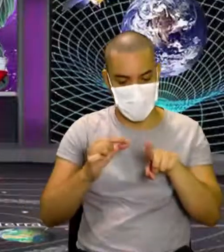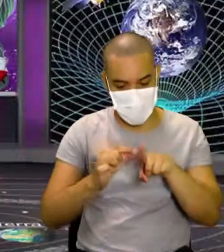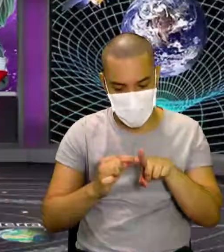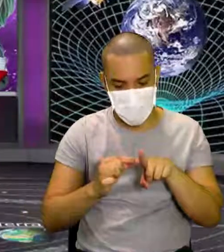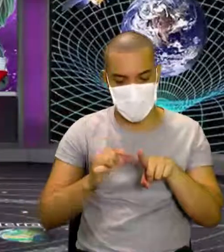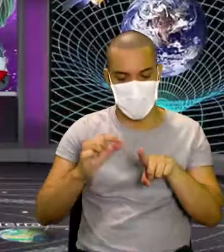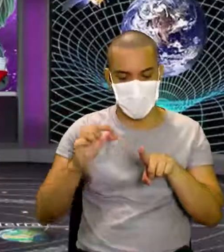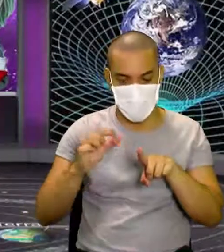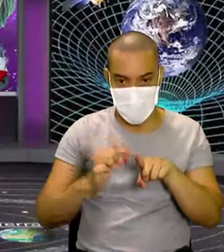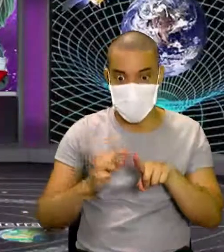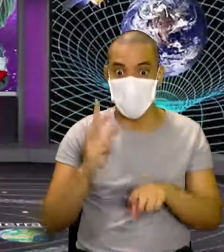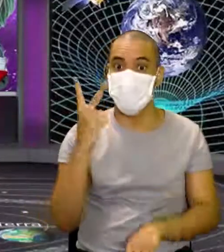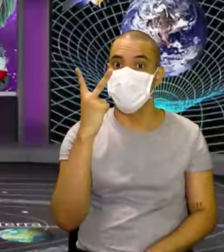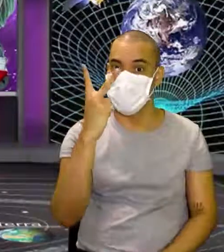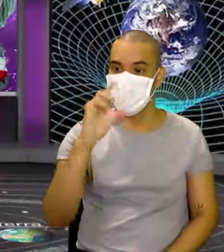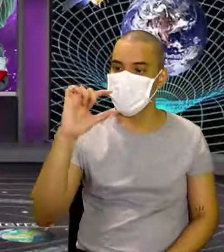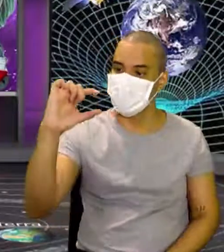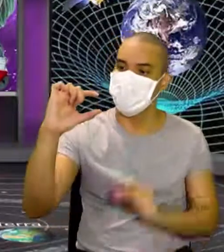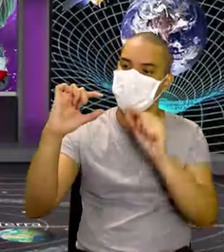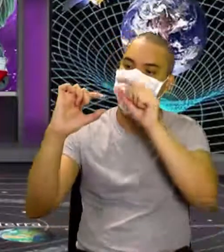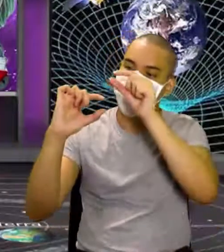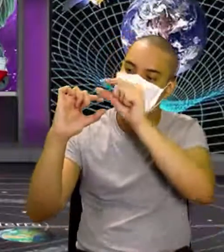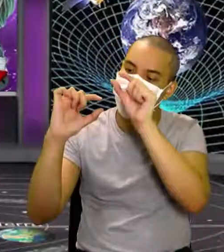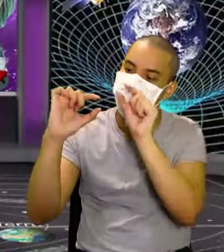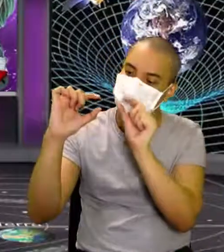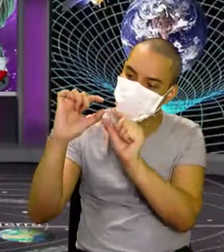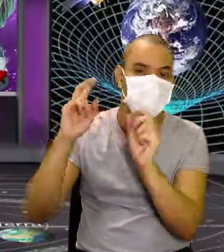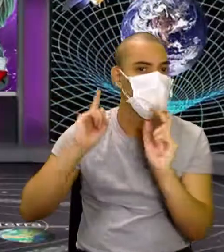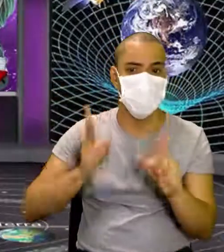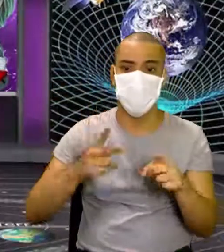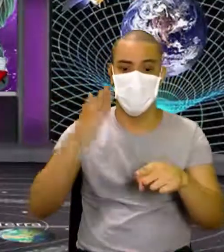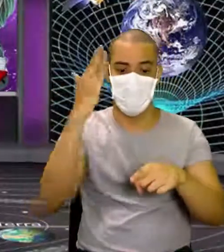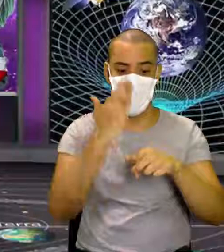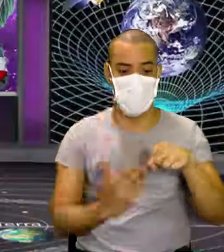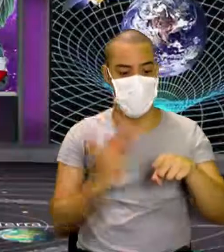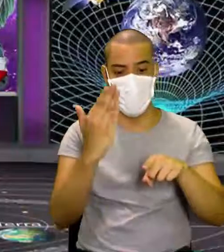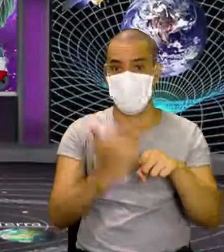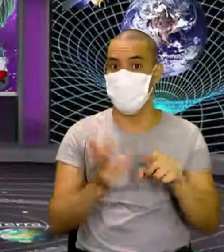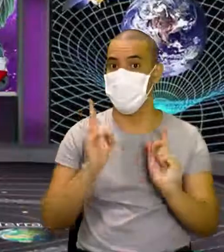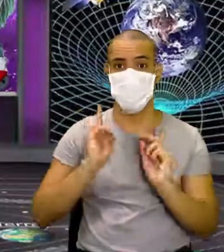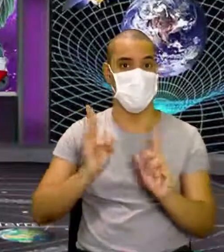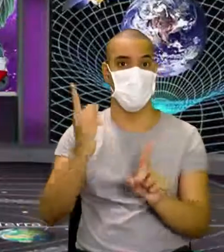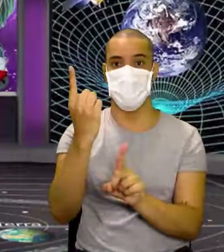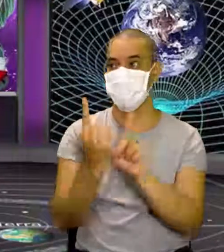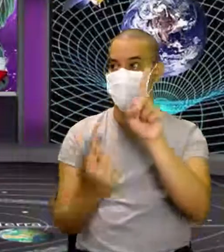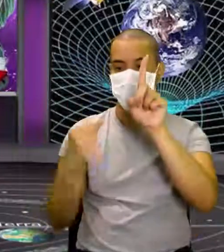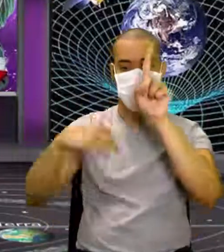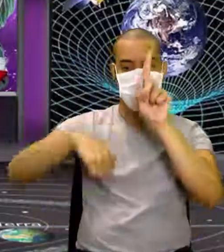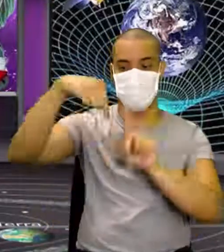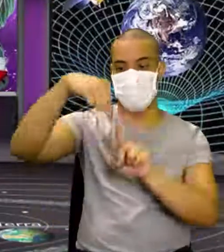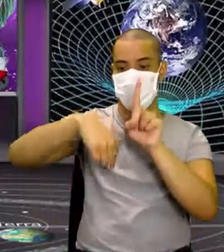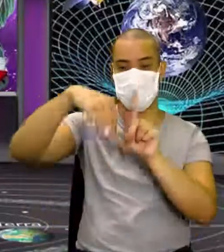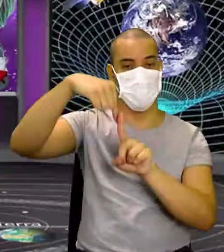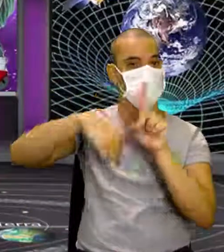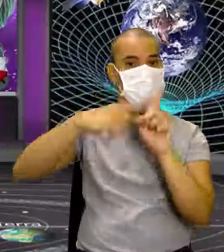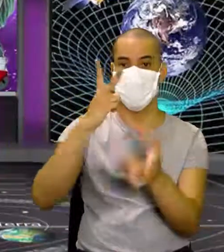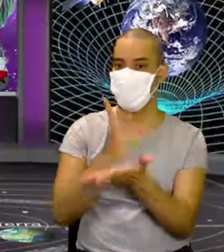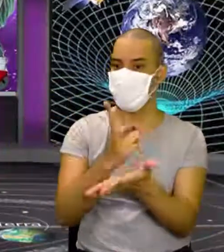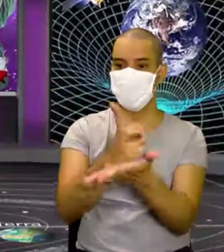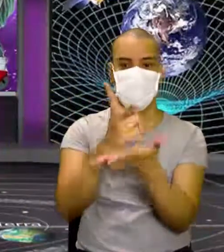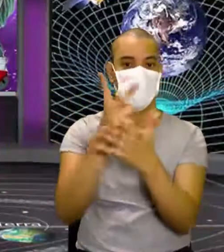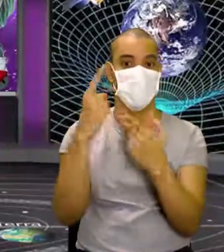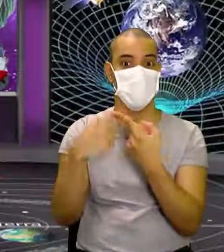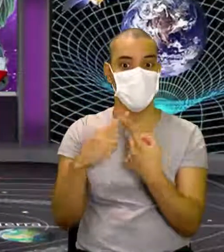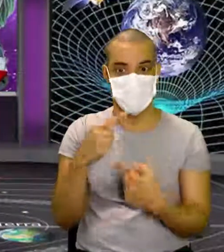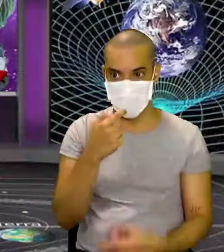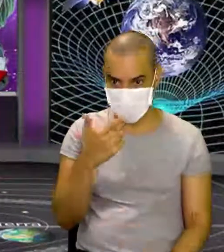em 2 pedaços, cada um com 2 polos. Se eu quebrar em 3 pedaços, cada um vai continuar tendo 2 polos. E isso faz parte, que nós